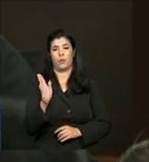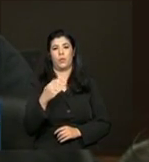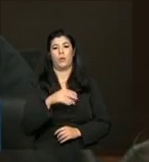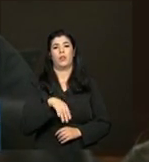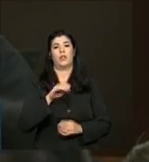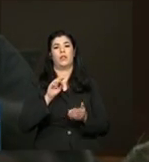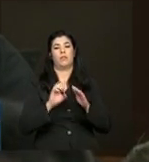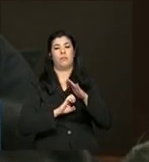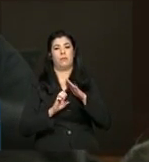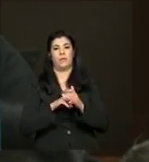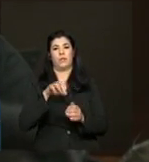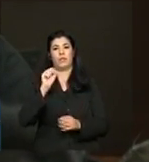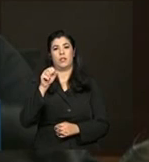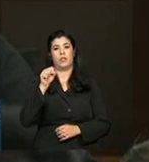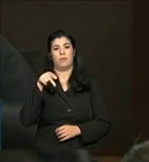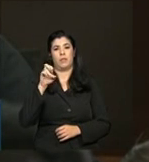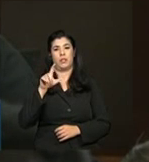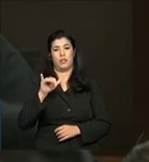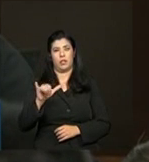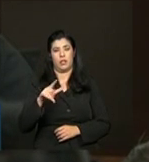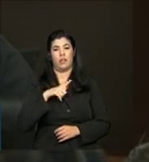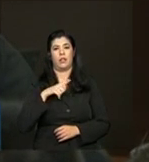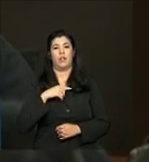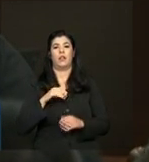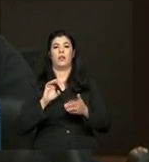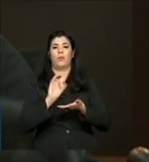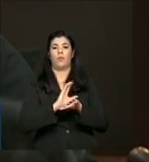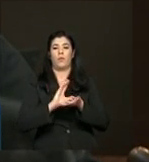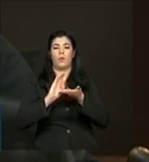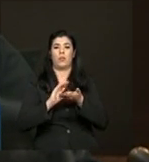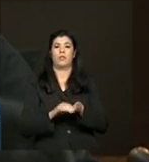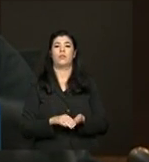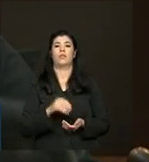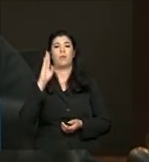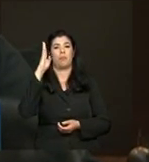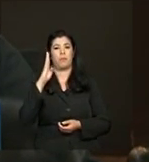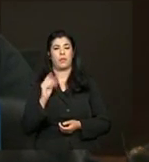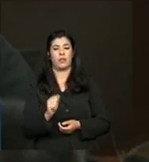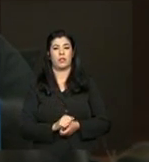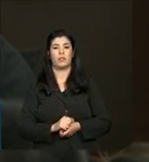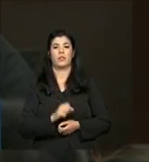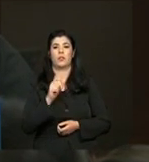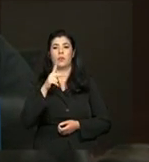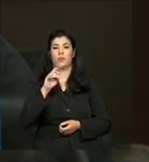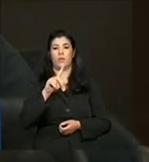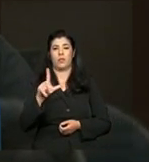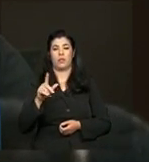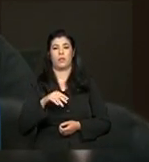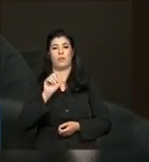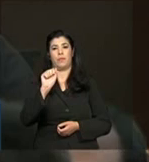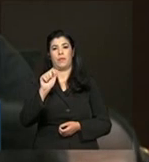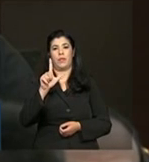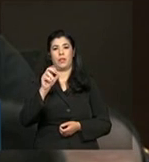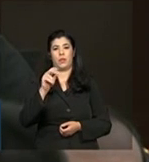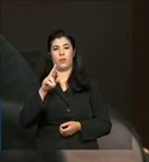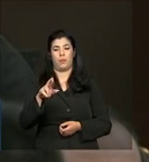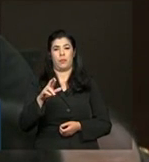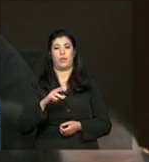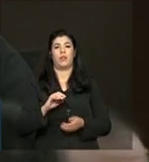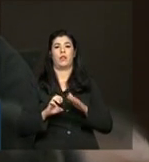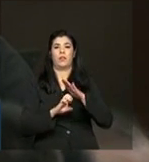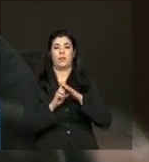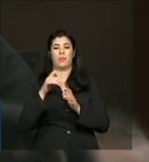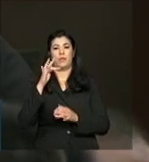corretora Spinelli. Consórcio Centro-Norte, representado pela corretora Brasil Plural. Alupar Investimento, representado pela corretora